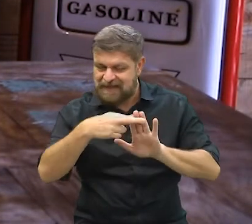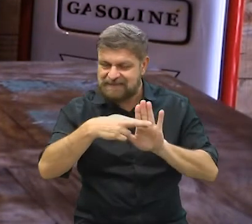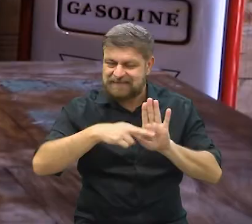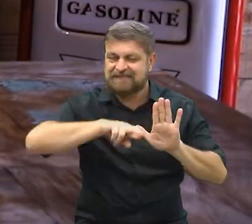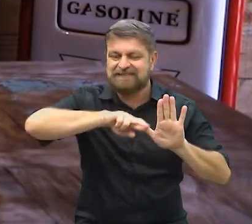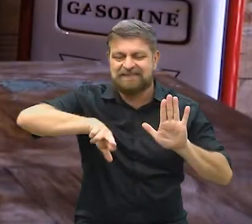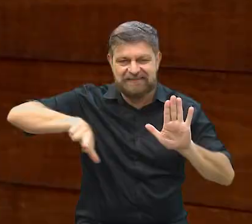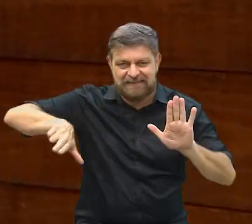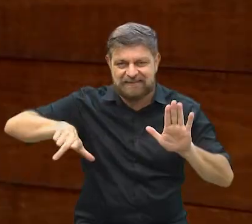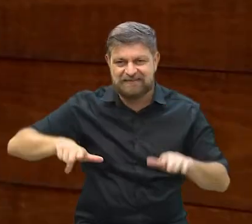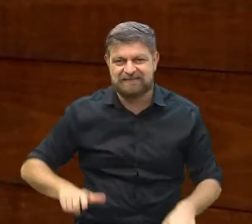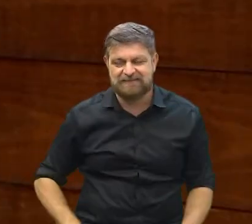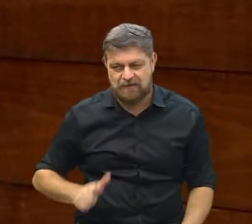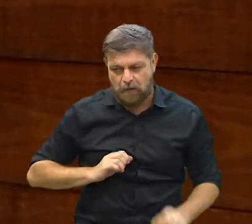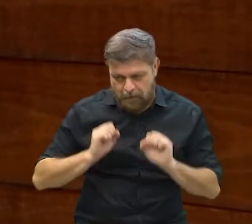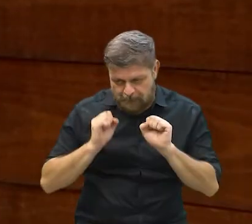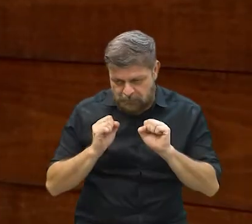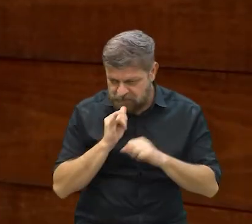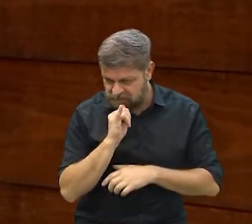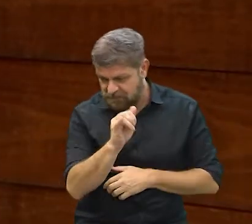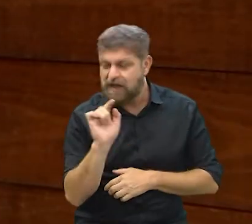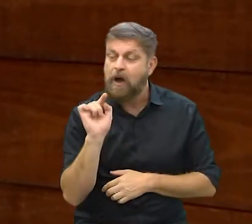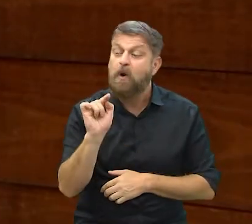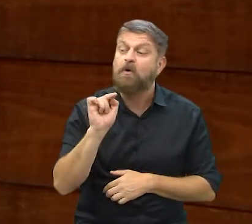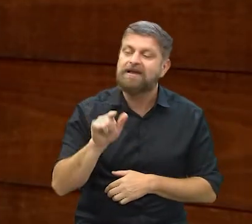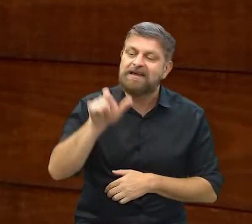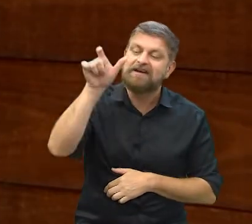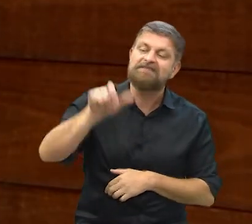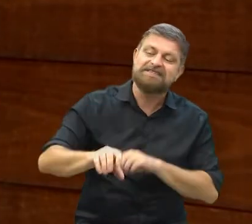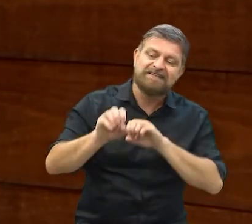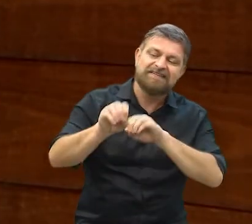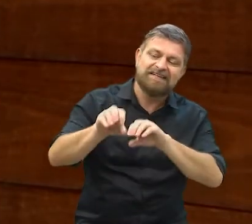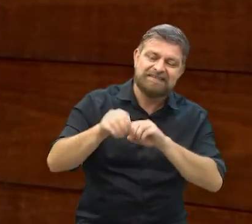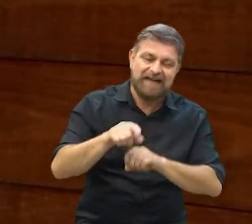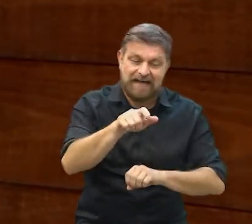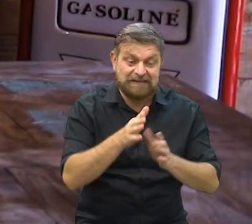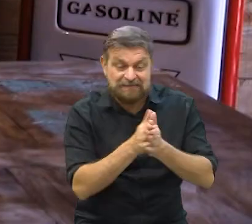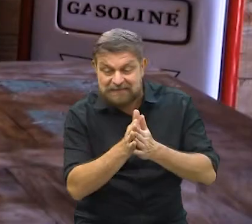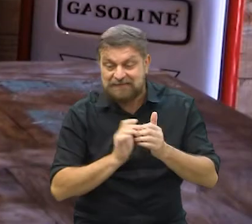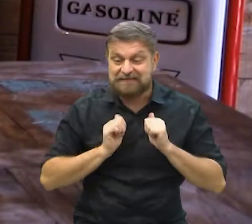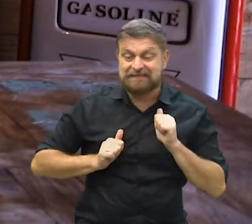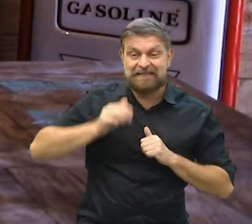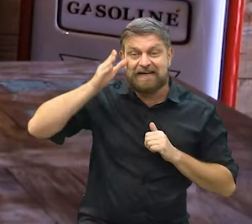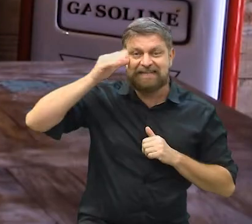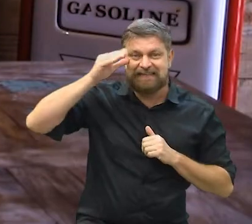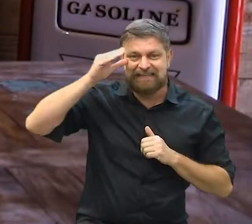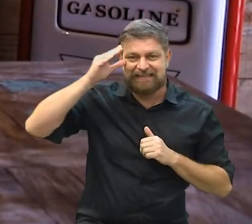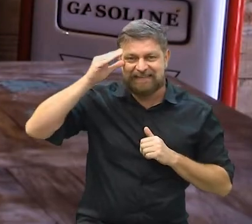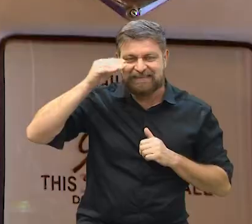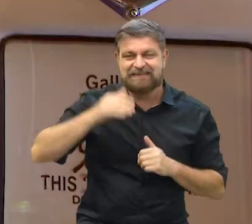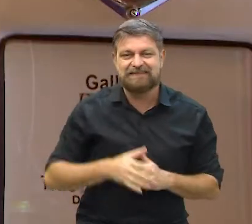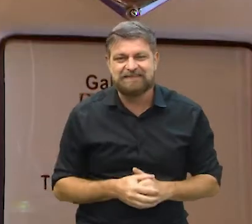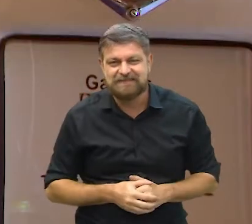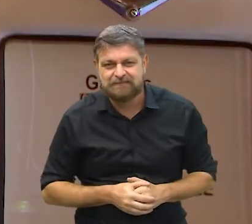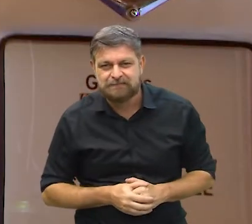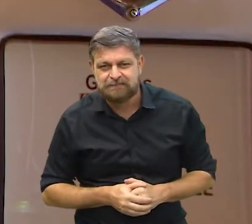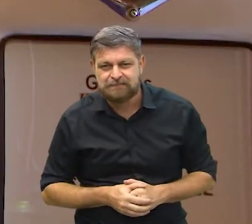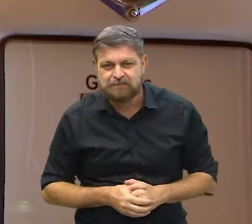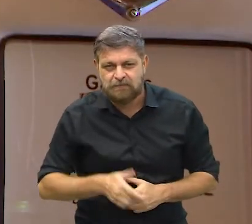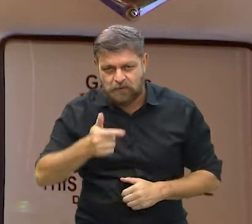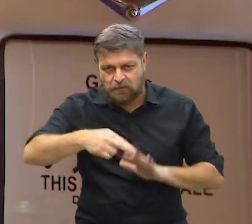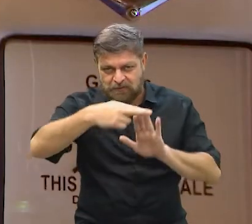receita. Vamos dar um spoiler do que vai ser essa próxima receita, para eles ficarem bem curiosos e acompanhar a gente?